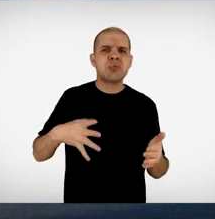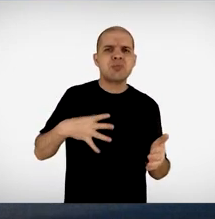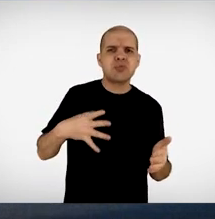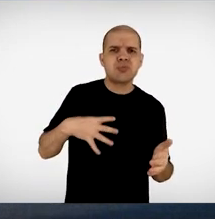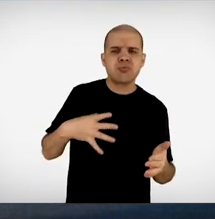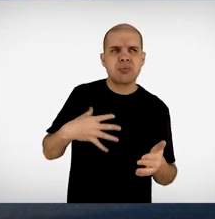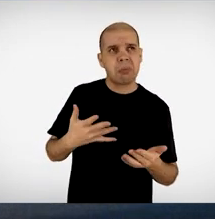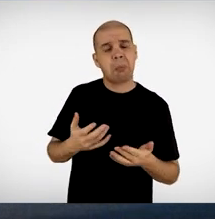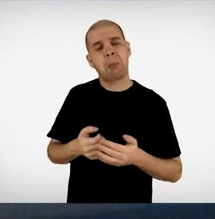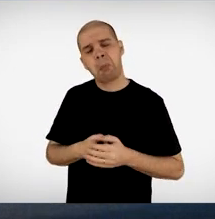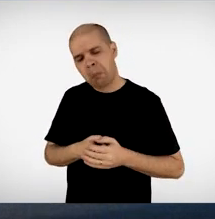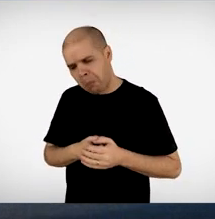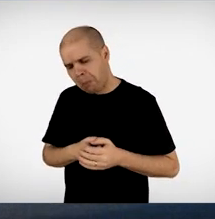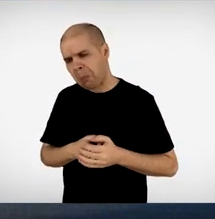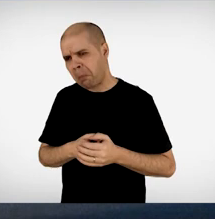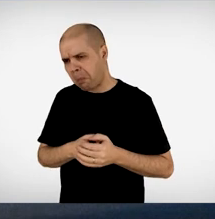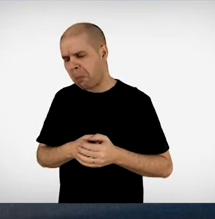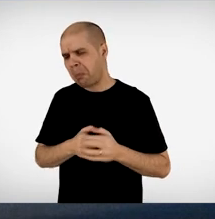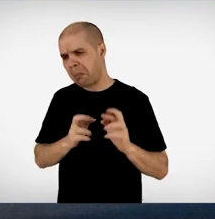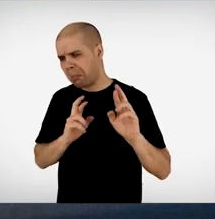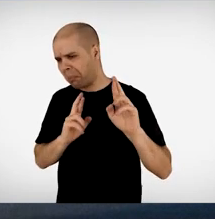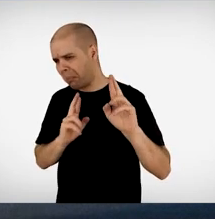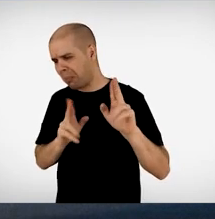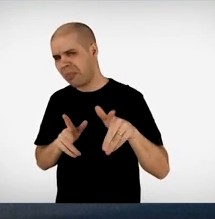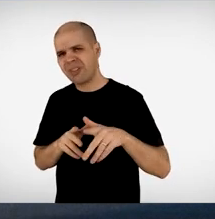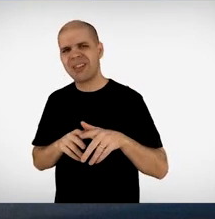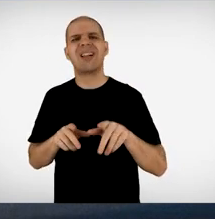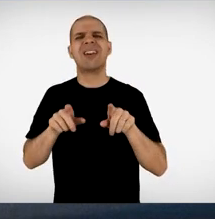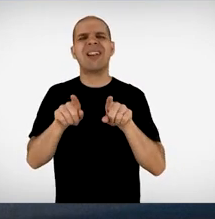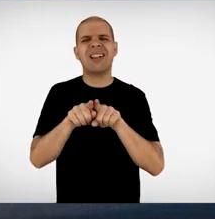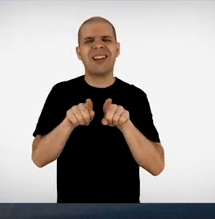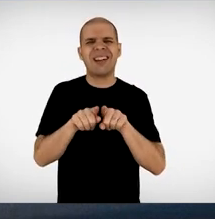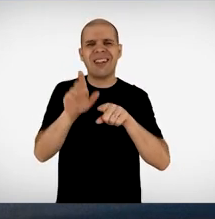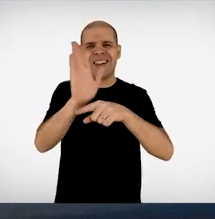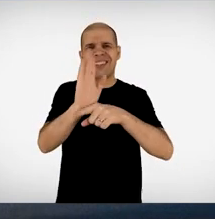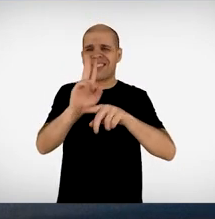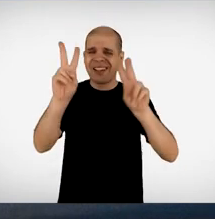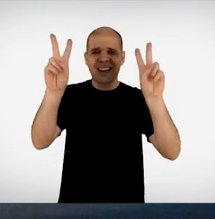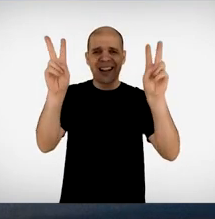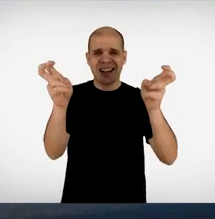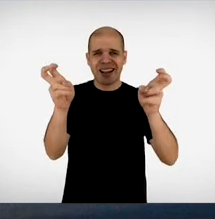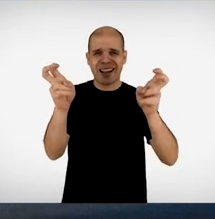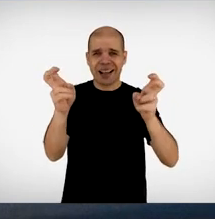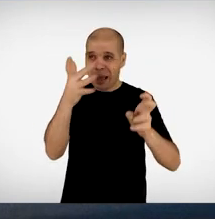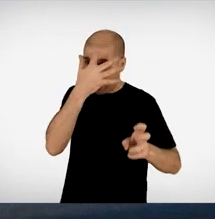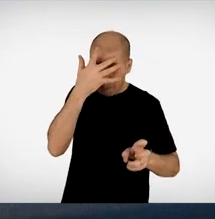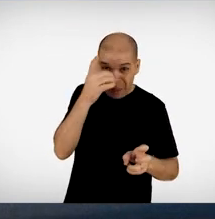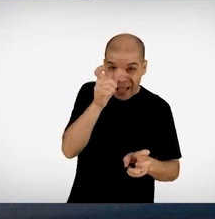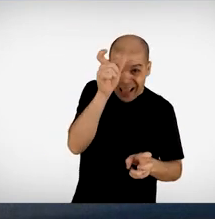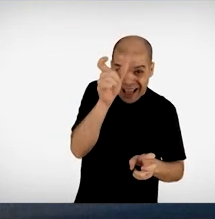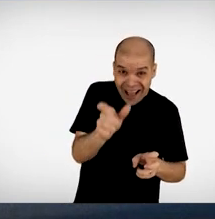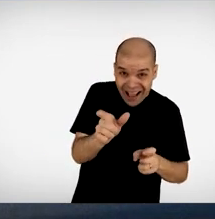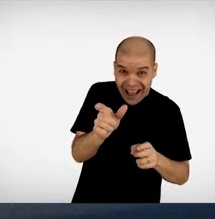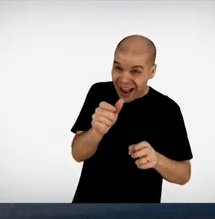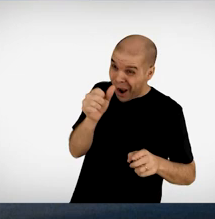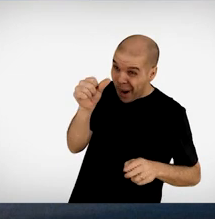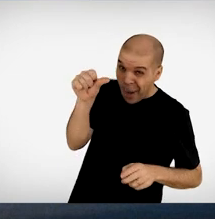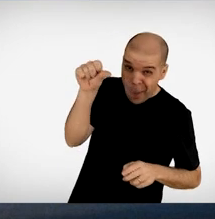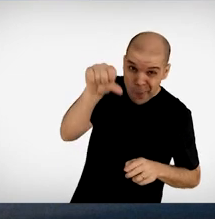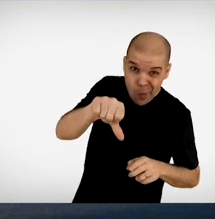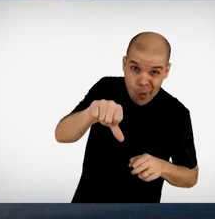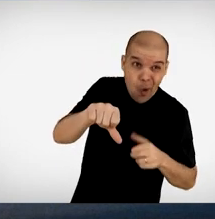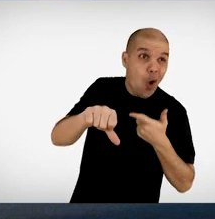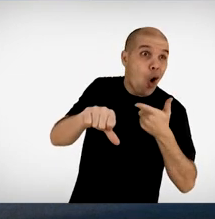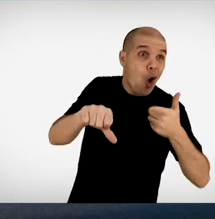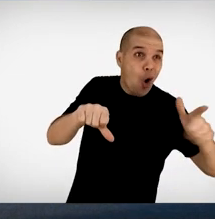esse nome é esse nome mesmo? Porque será que um homem machista traduziu como A Pior Pessoa do Mundo, um